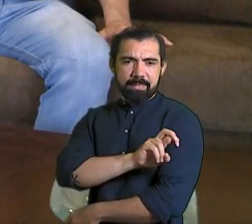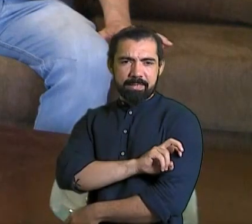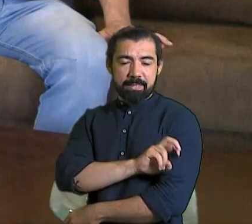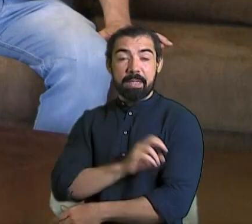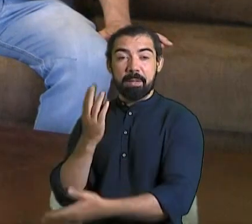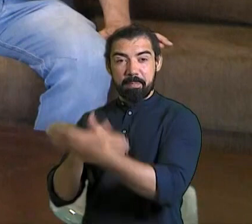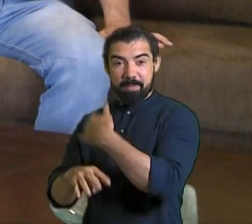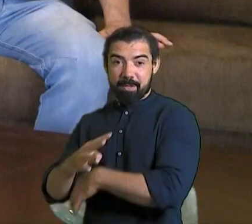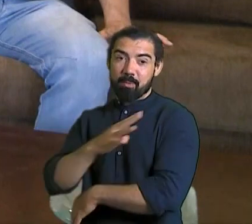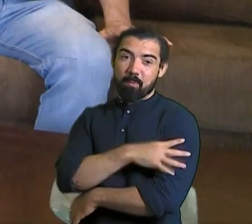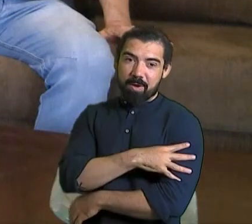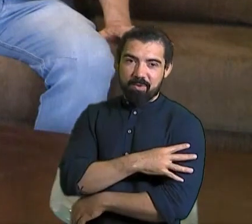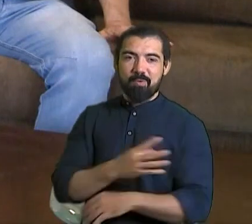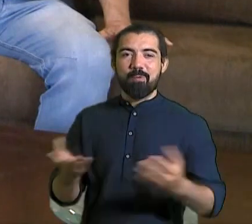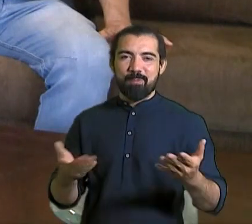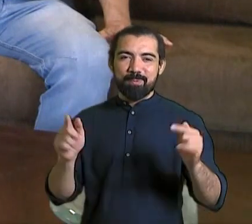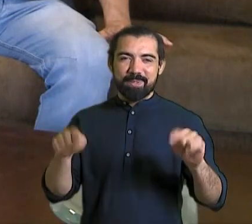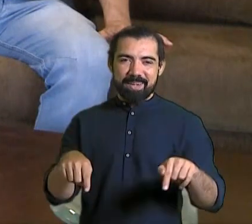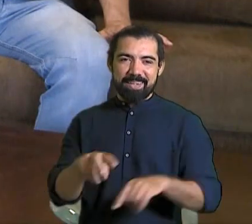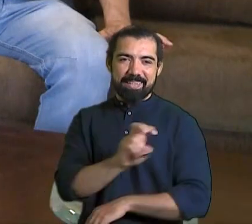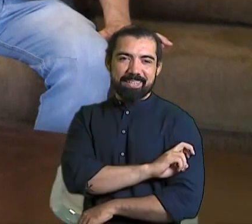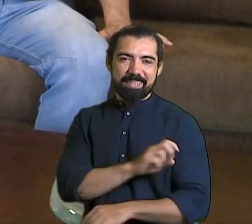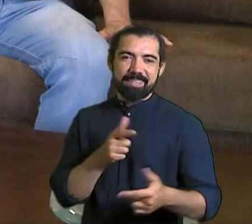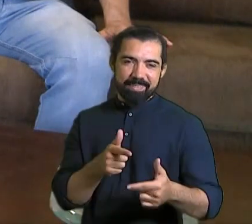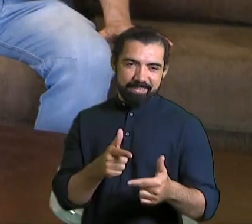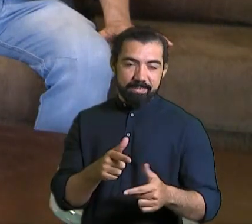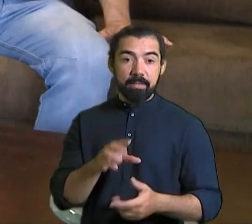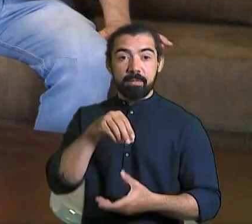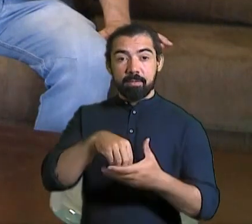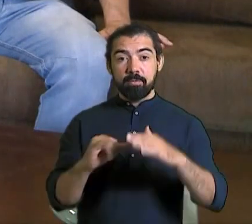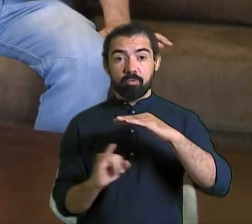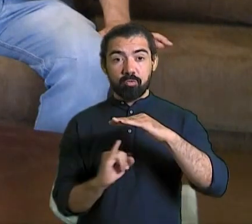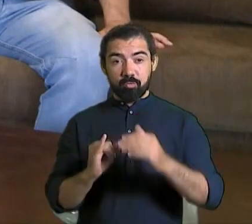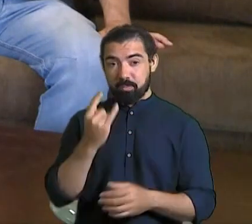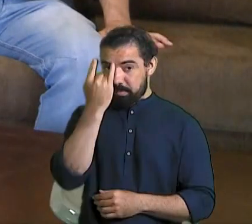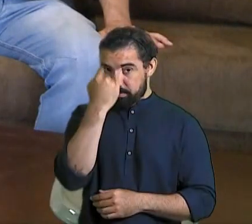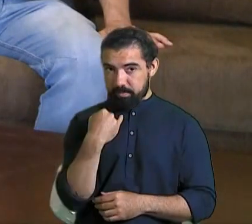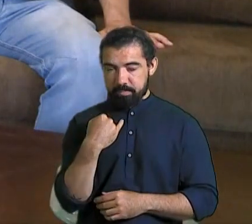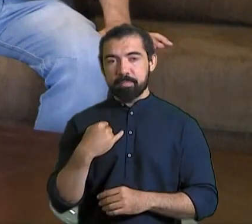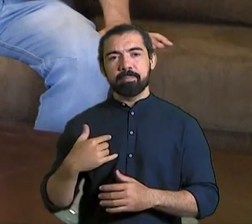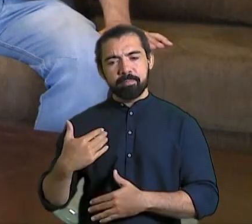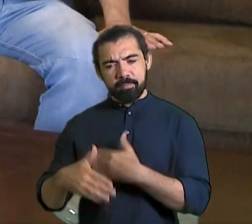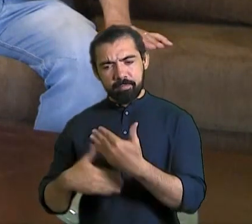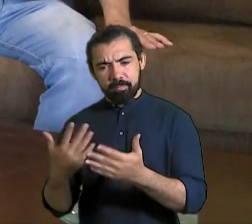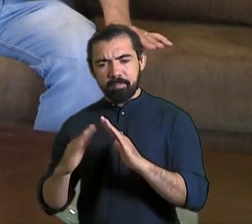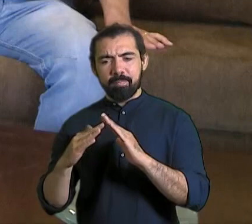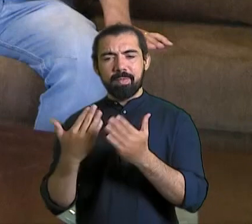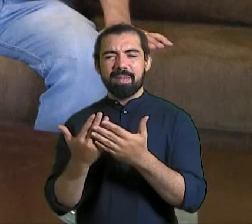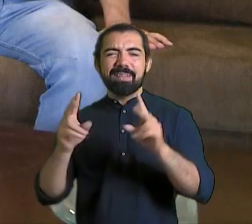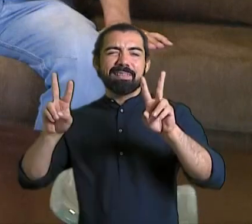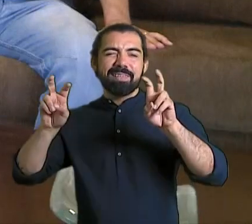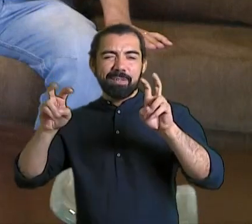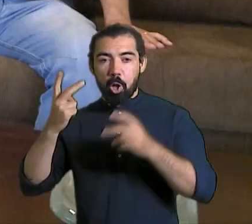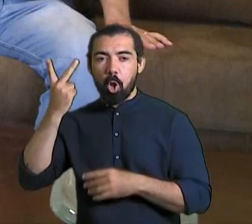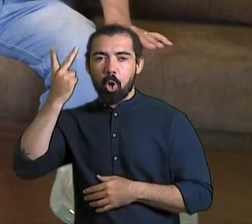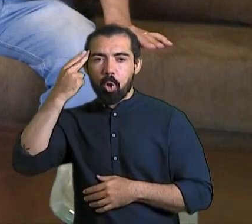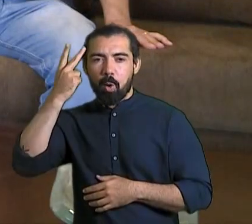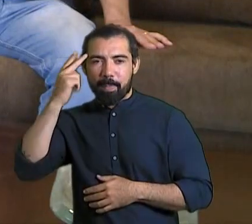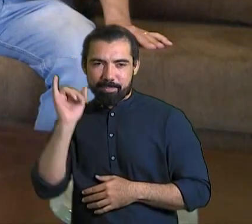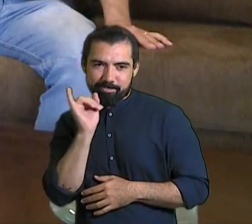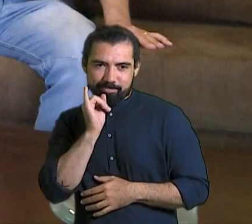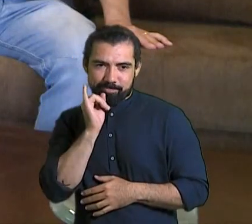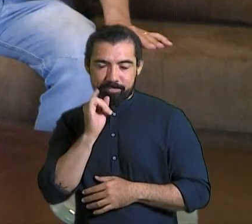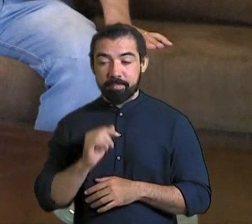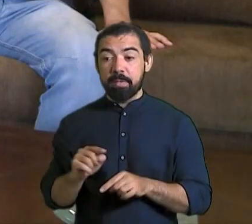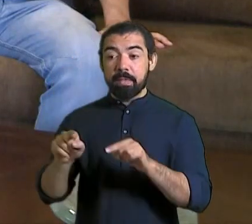minha época era a quarta série, aqui no Instituto de Cegos. Depois segui lá para as escolas ditas normais, né? E aí, nessa